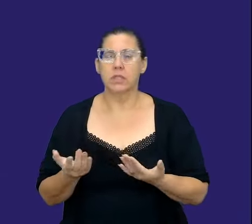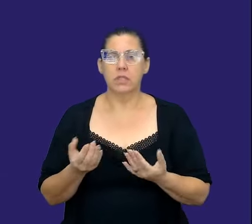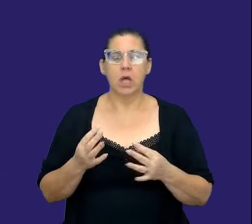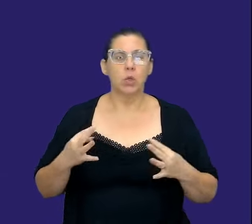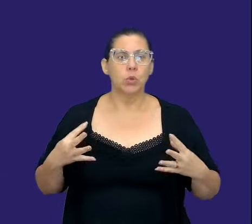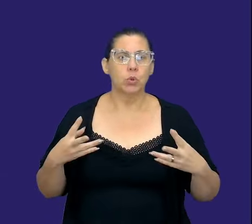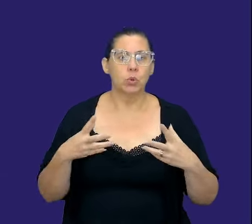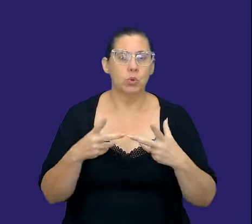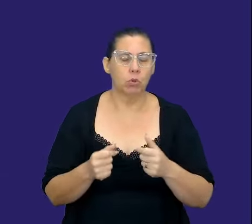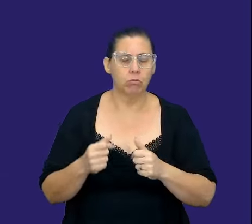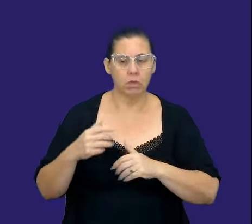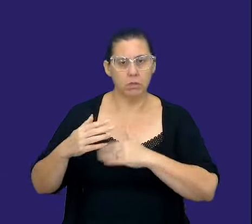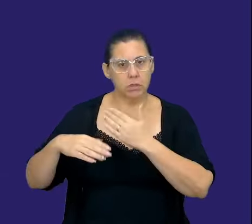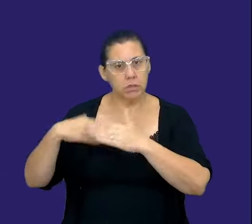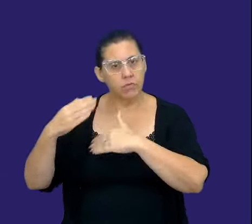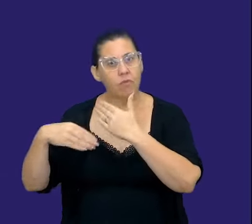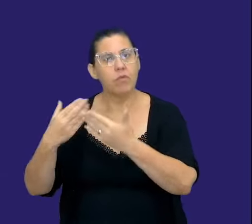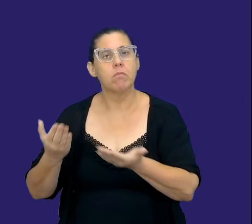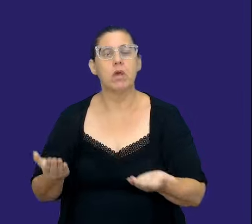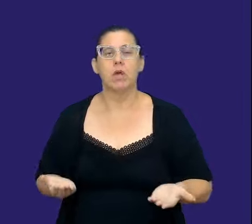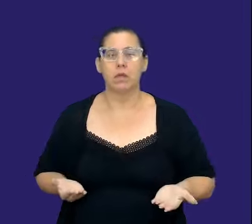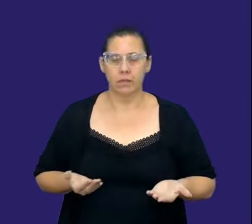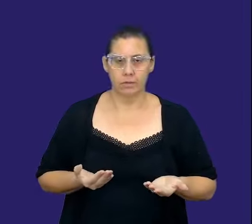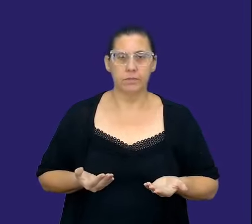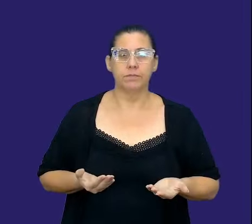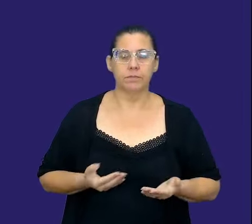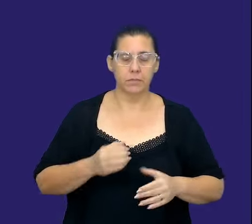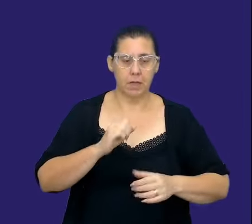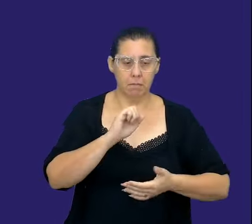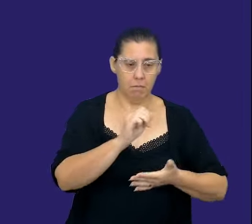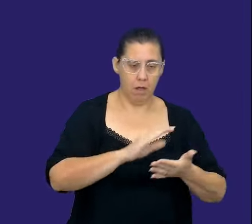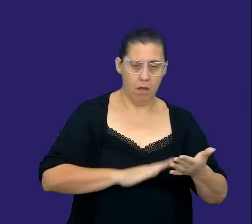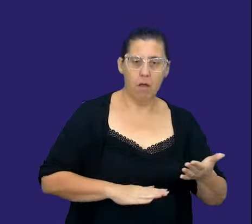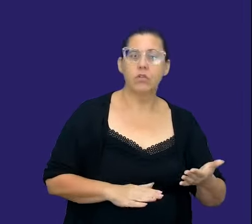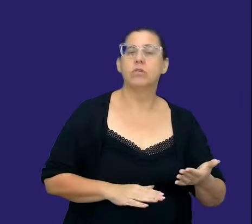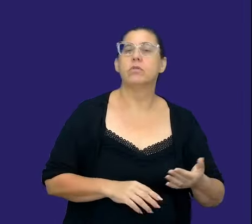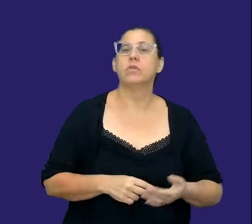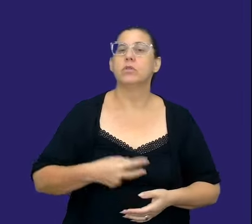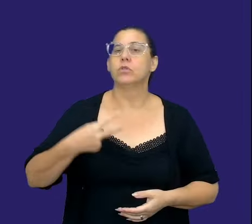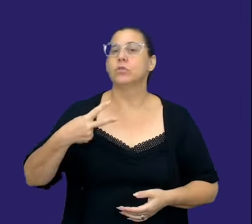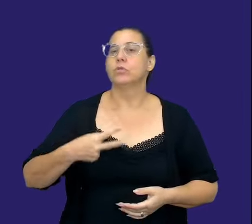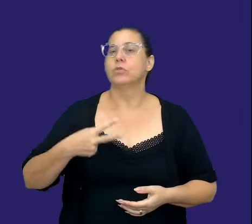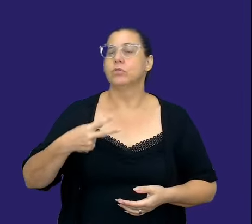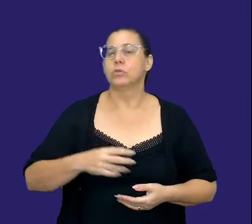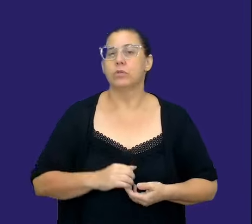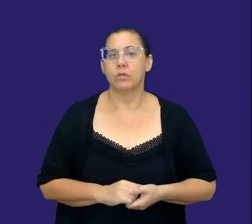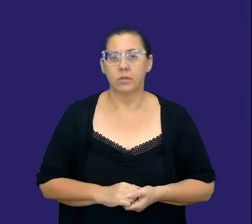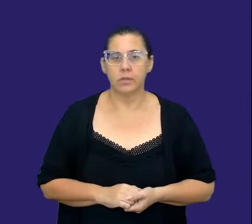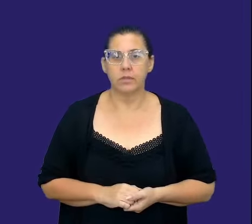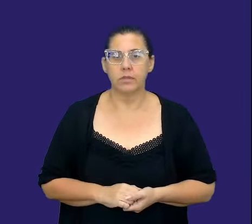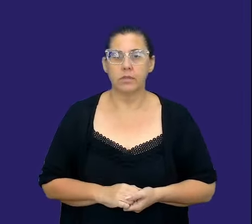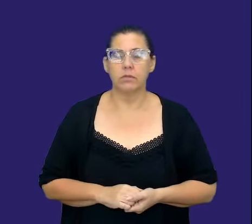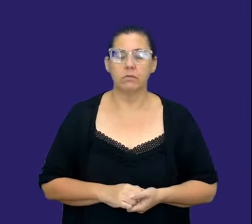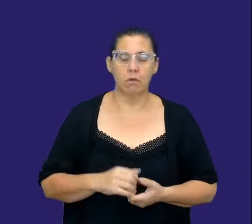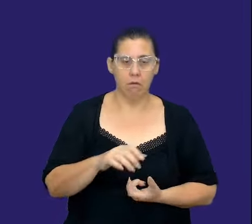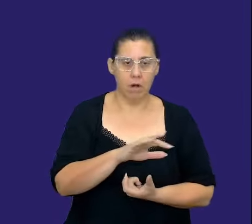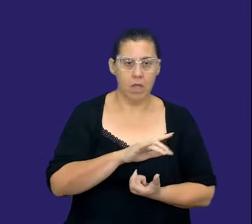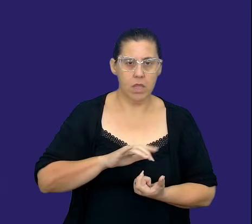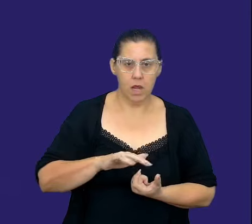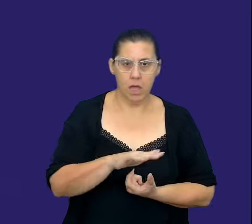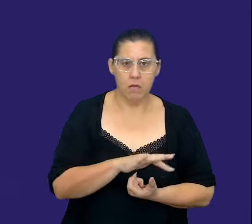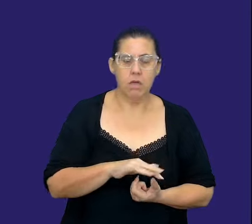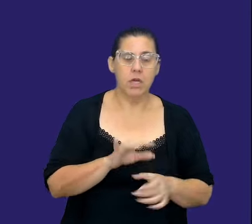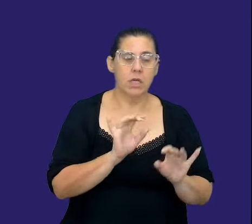né? Todo esse desenvolvimento da sequência de atividades 2, né, focando, então, aí nessa questão do letramento, nessa questão